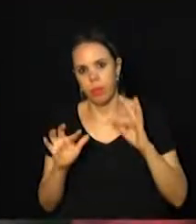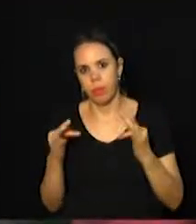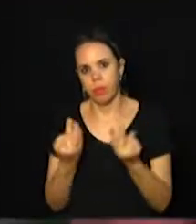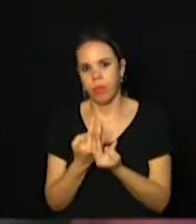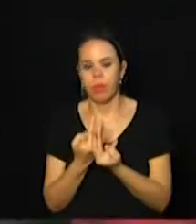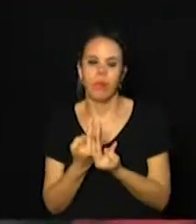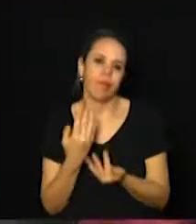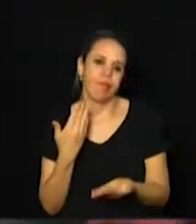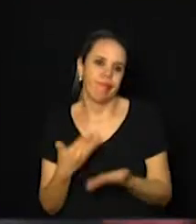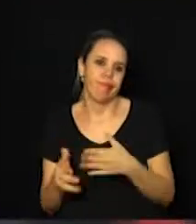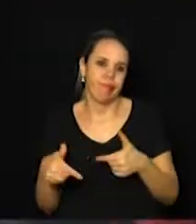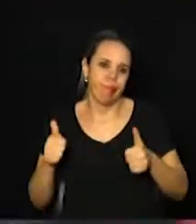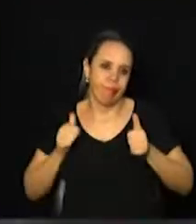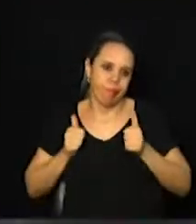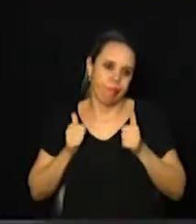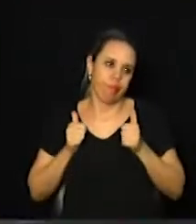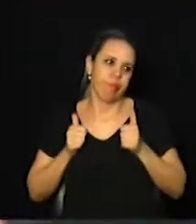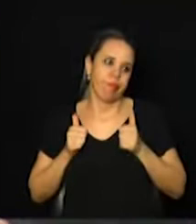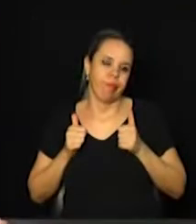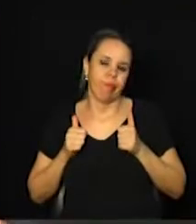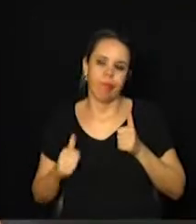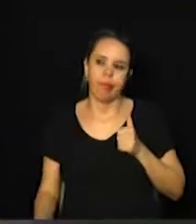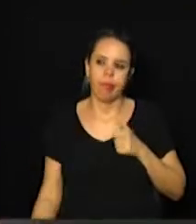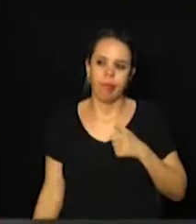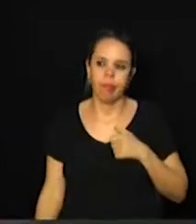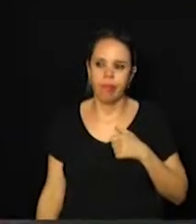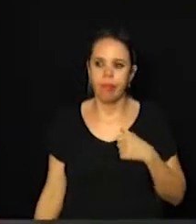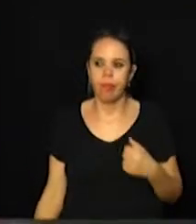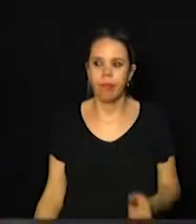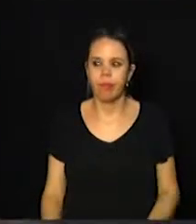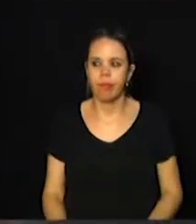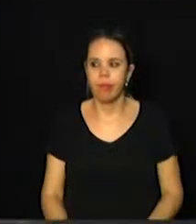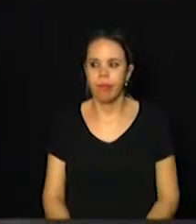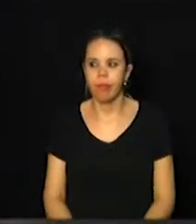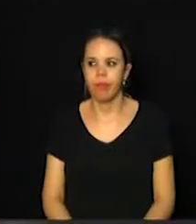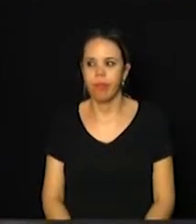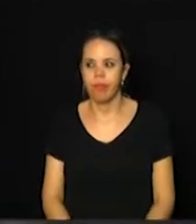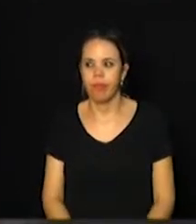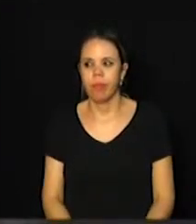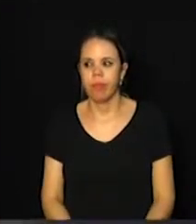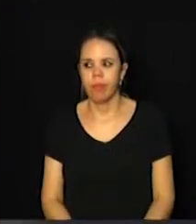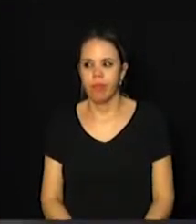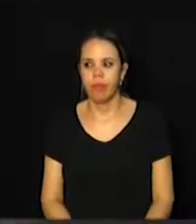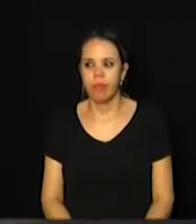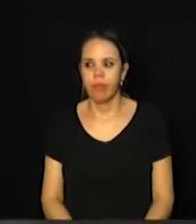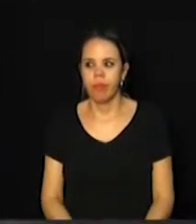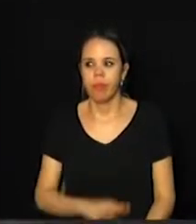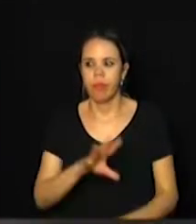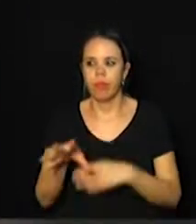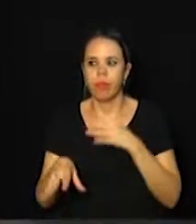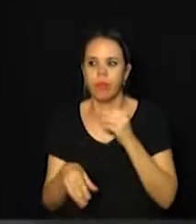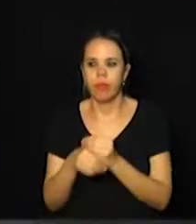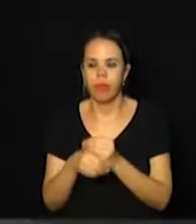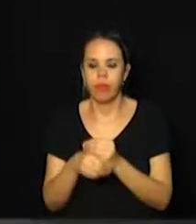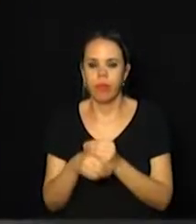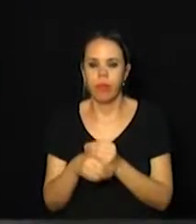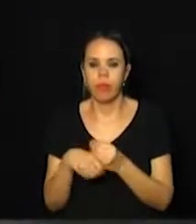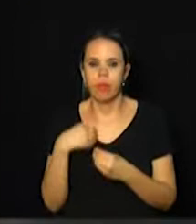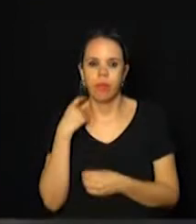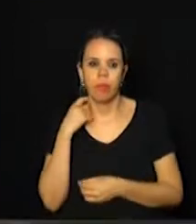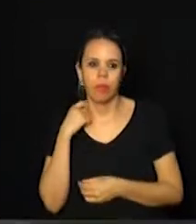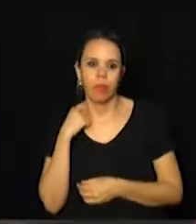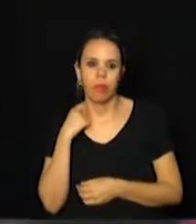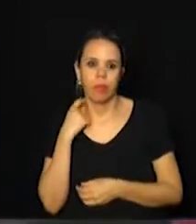famílias que estarão desempregada na nossa região metropolitana de Campinas e complementando nessa sequência